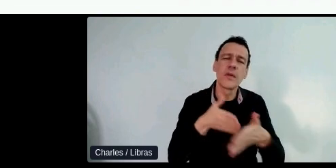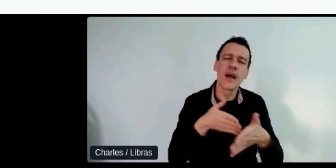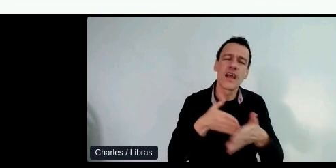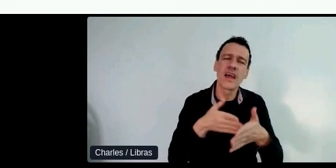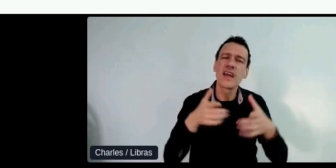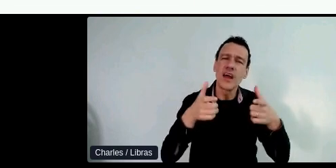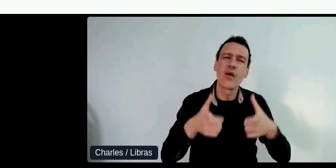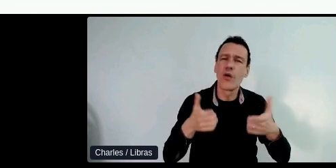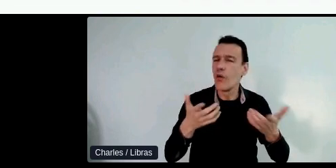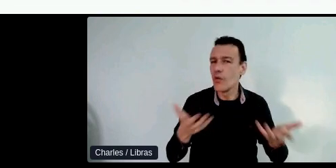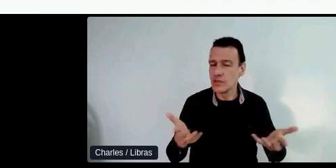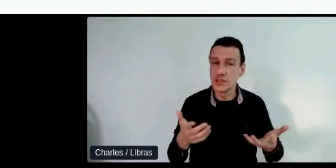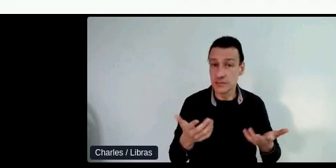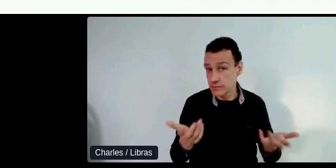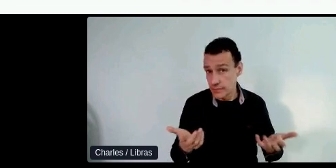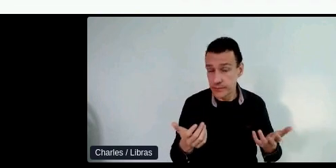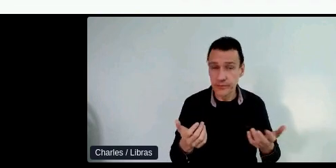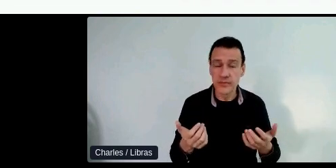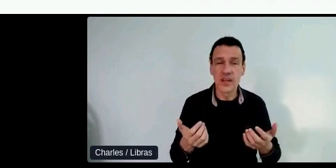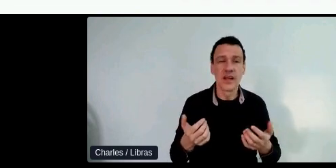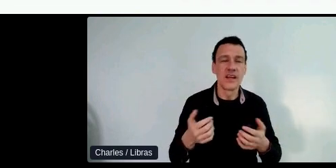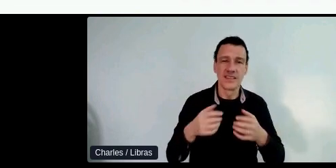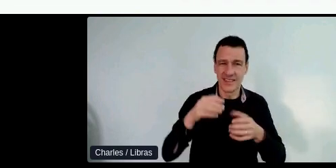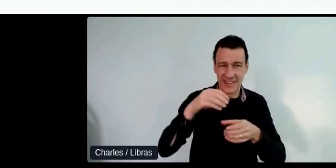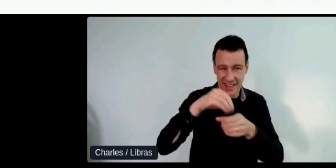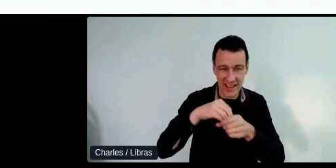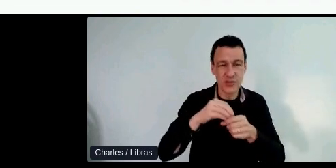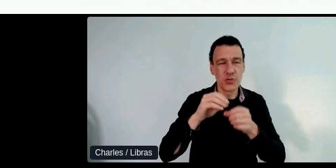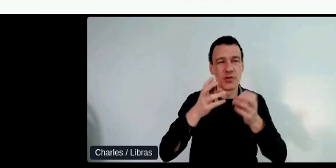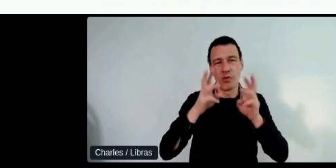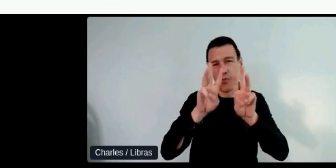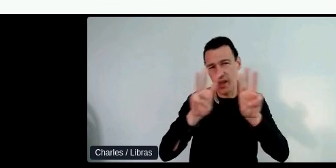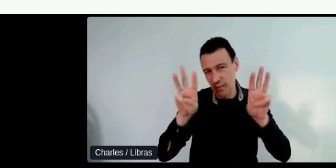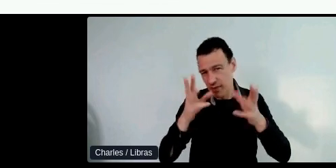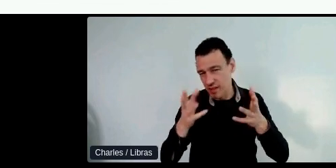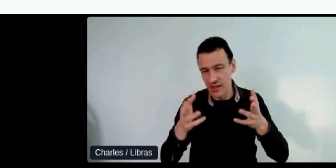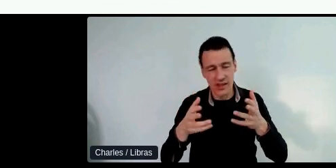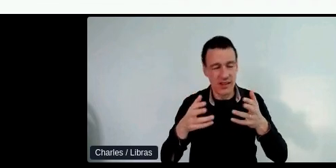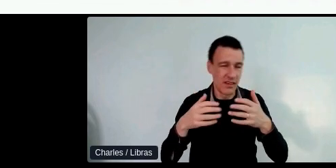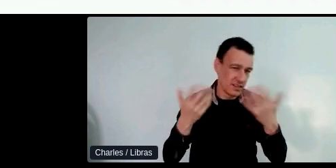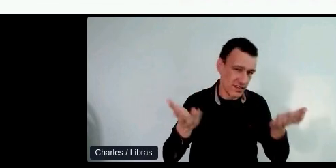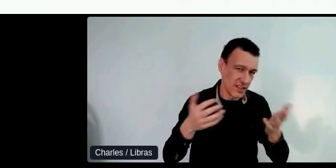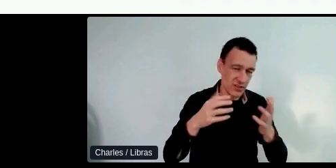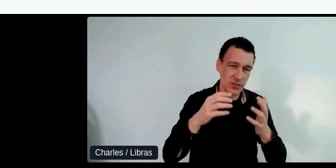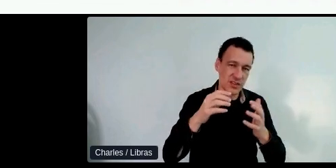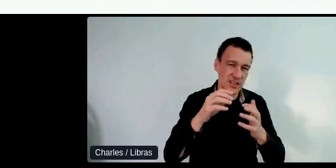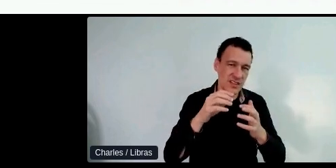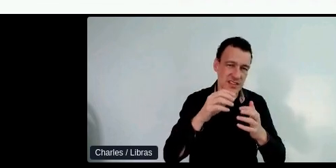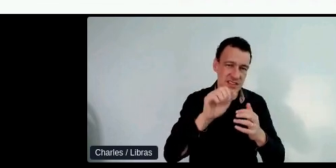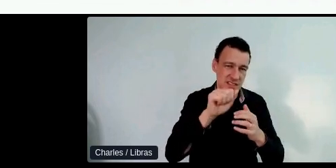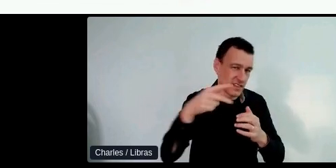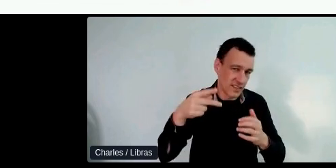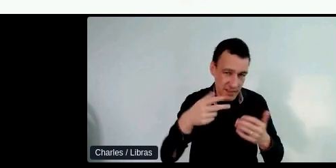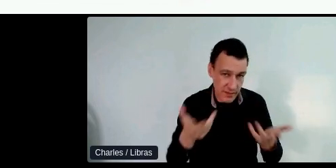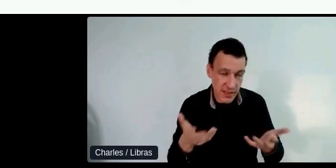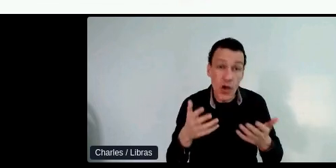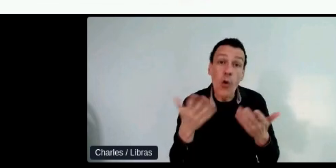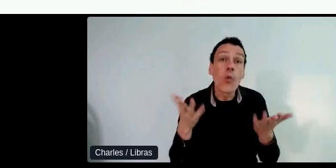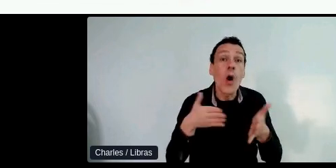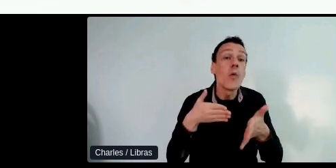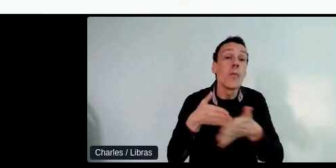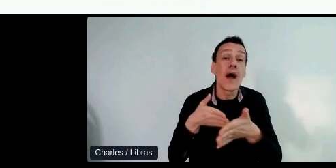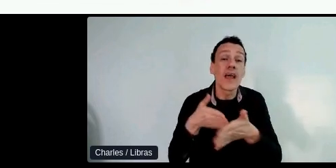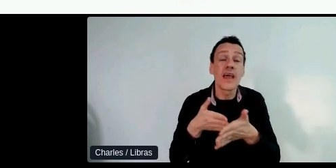encontrado ali naquele app, naquele site, de barreira que essas pessoas, né, não vão conseguir acessar. Então,